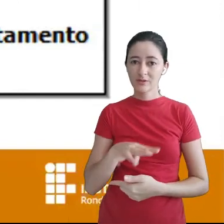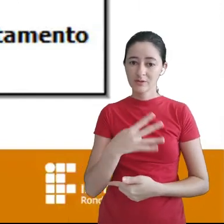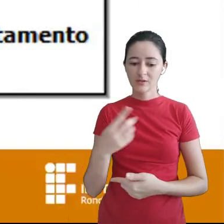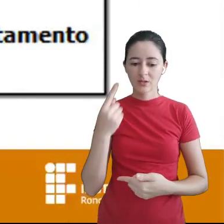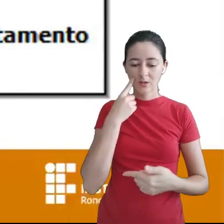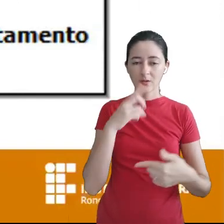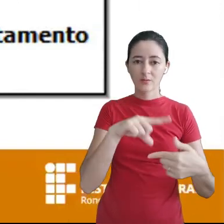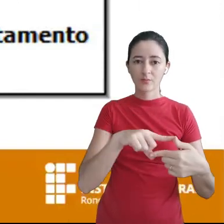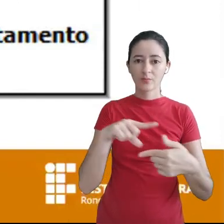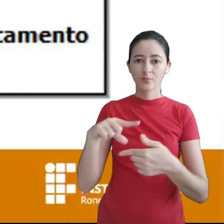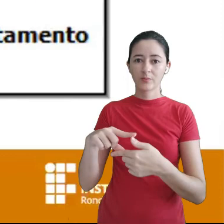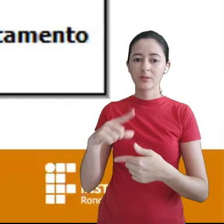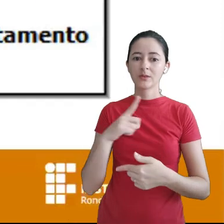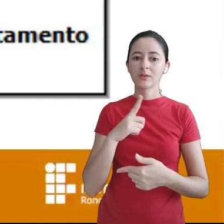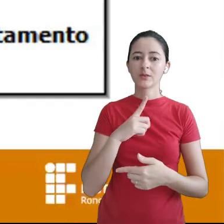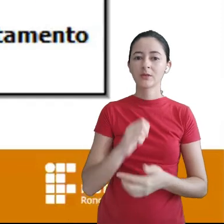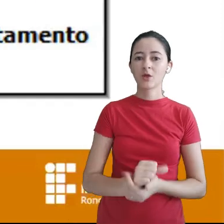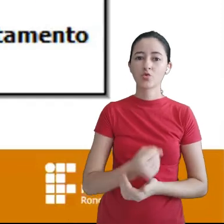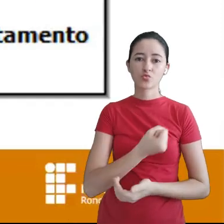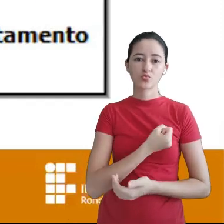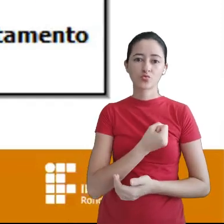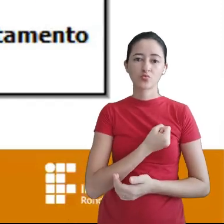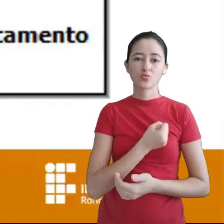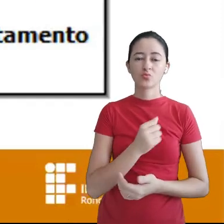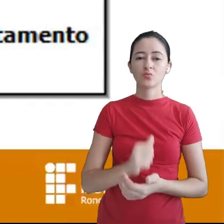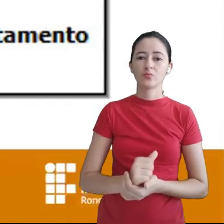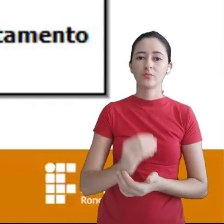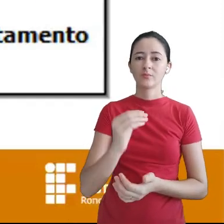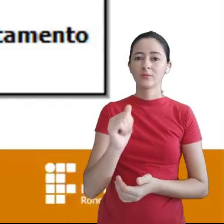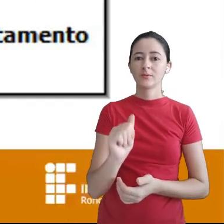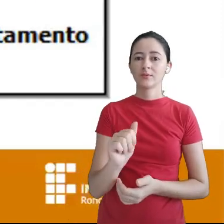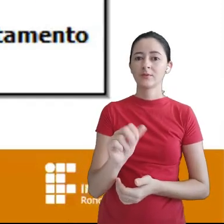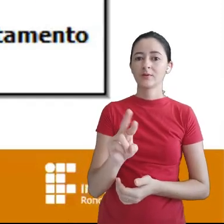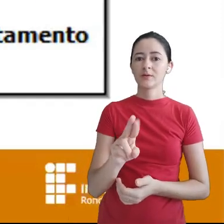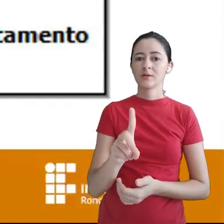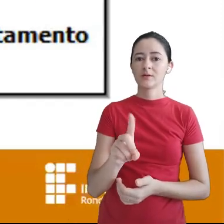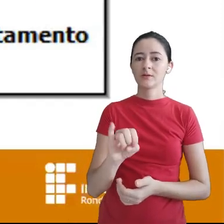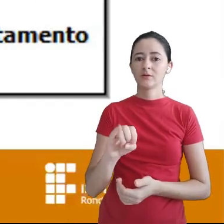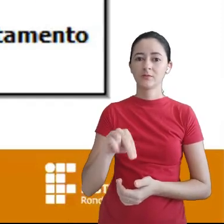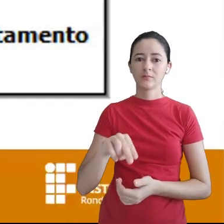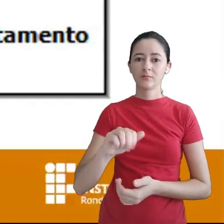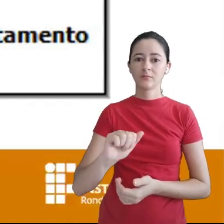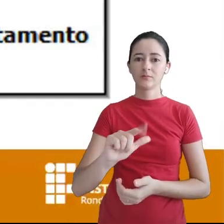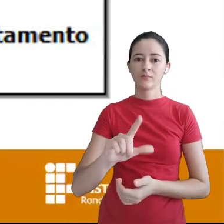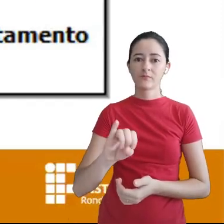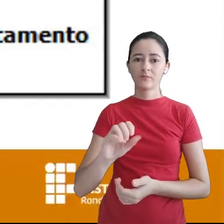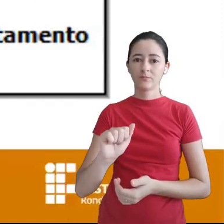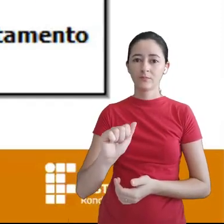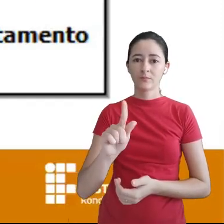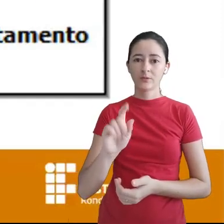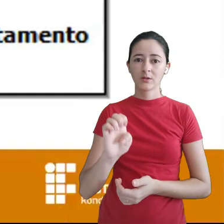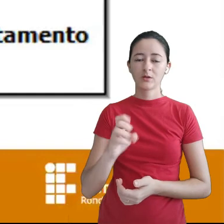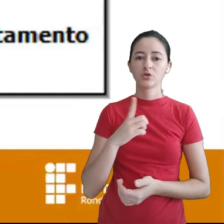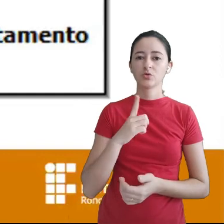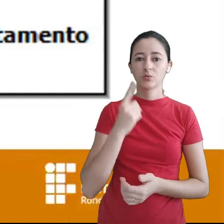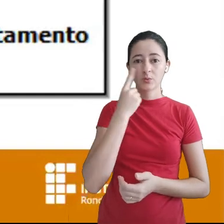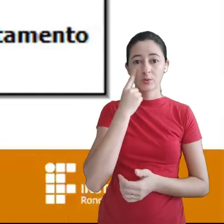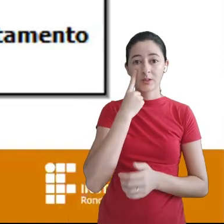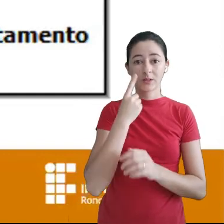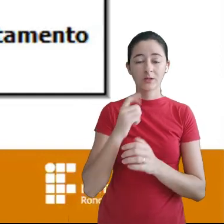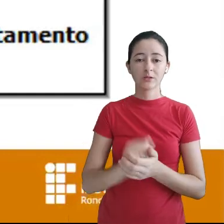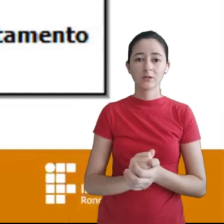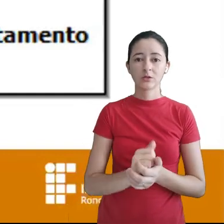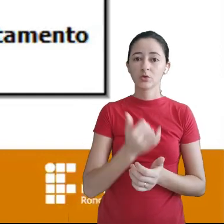e entre as duas tabelinhas, as cardinalidades dela. Lembrando que, do ladinho esquerdo,